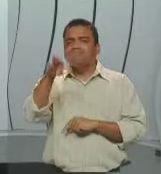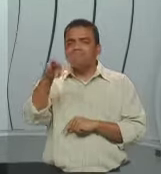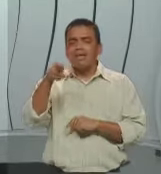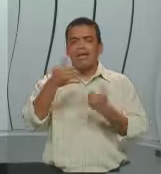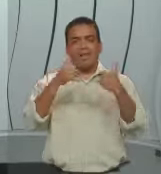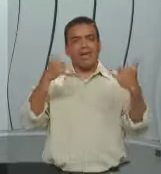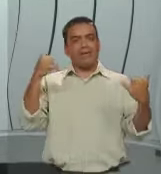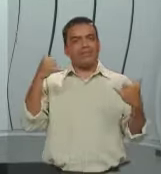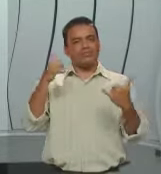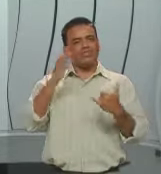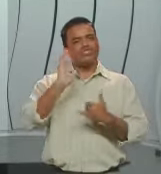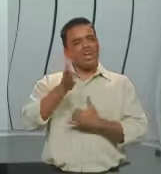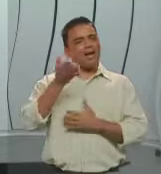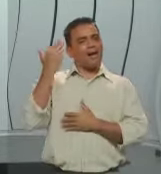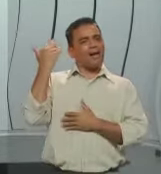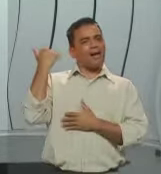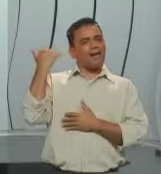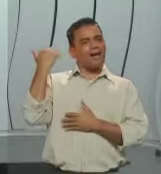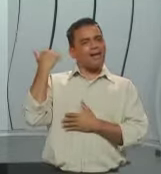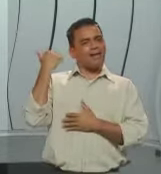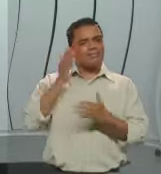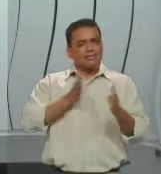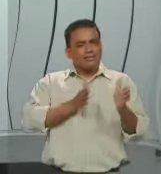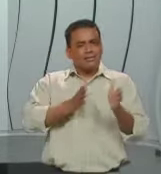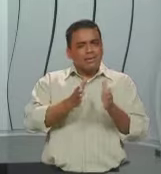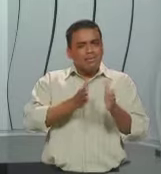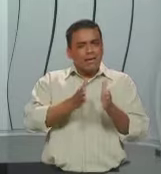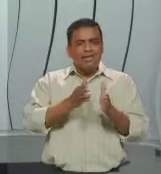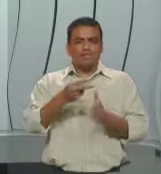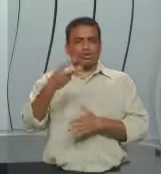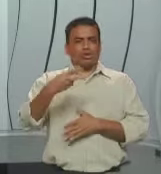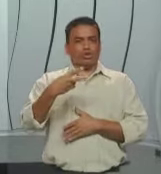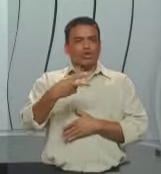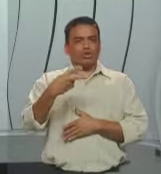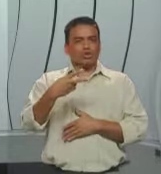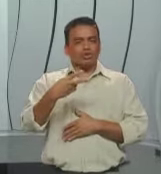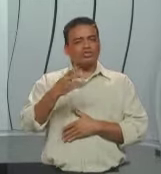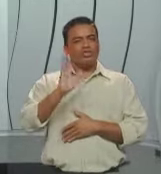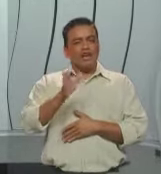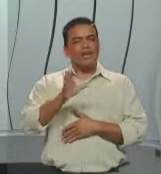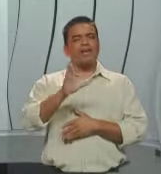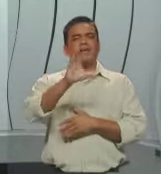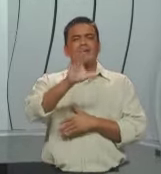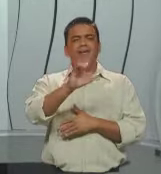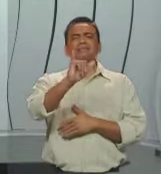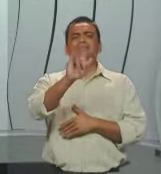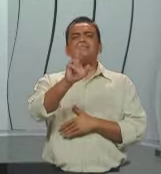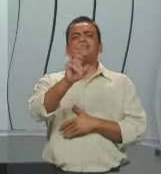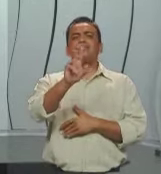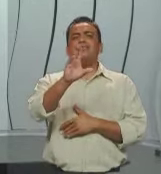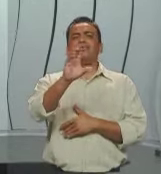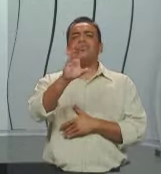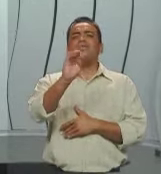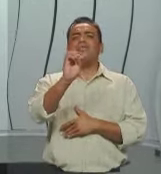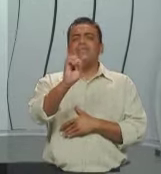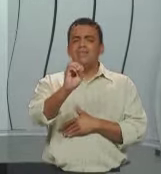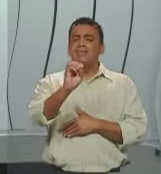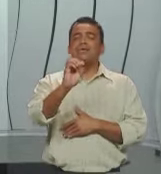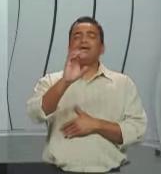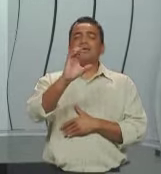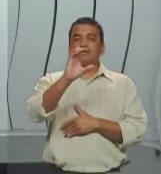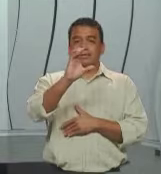ciclo 2, certo? Quando a gente começou a falar de circuitos, eu fiz uma definição bem geral, a gente vai retomar um pouco dessas ideias, só